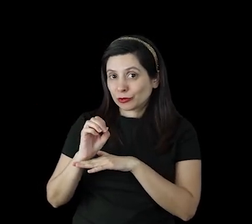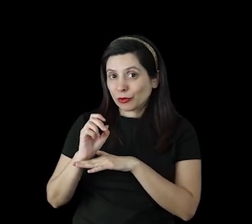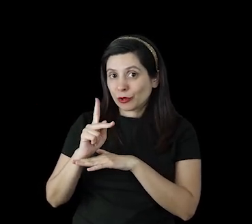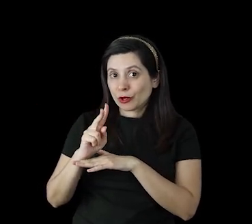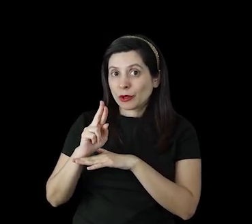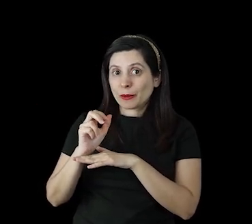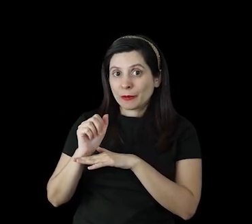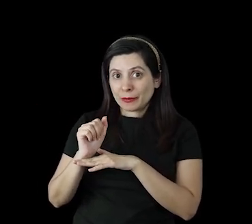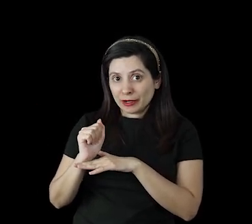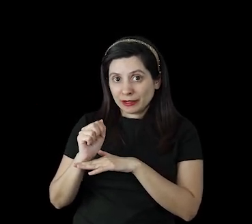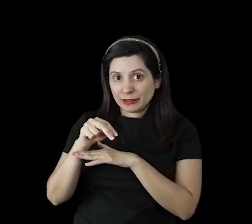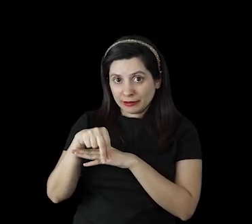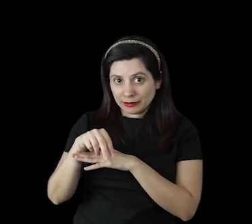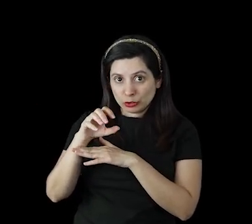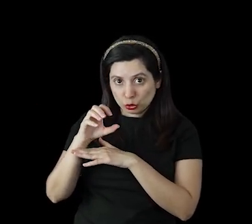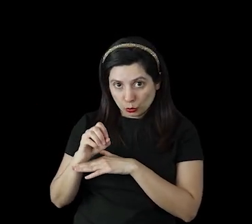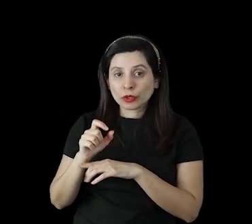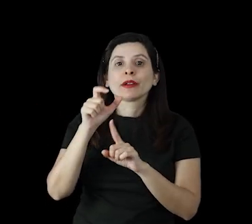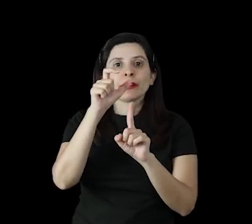é super